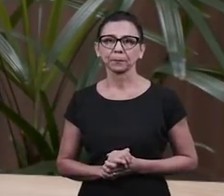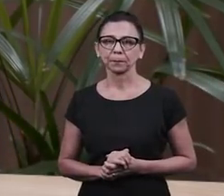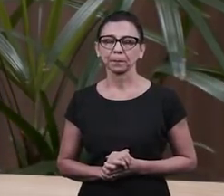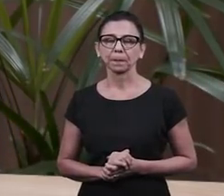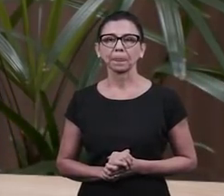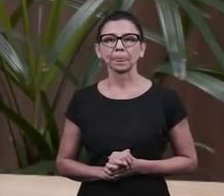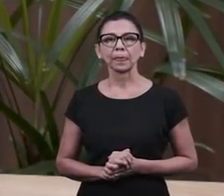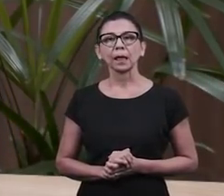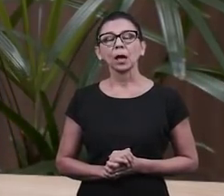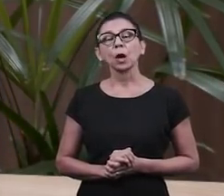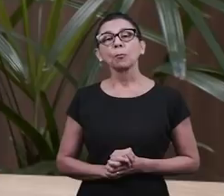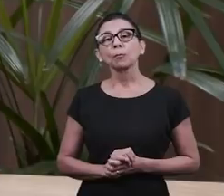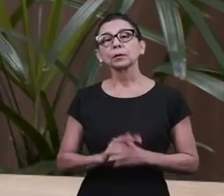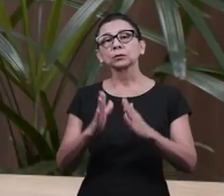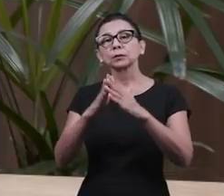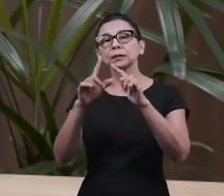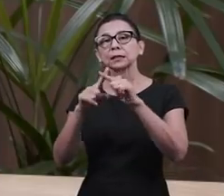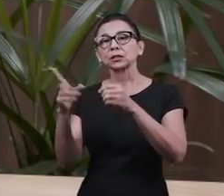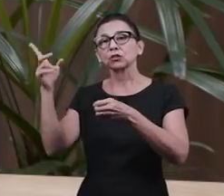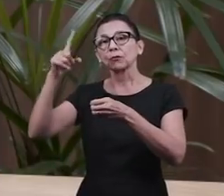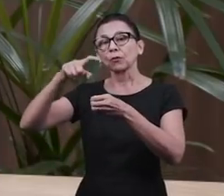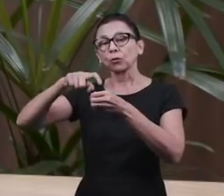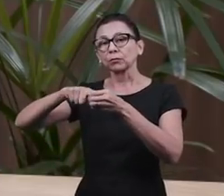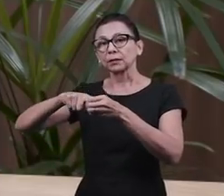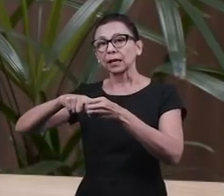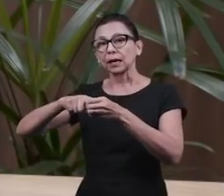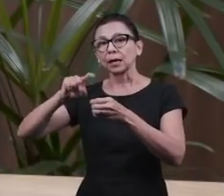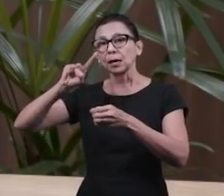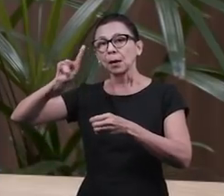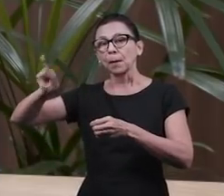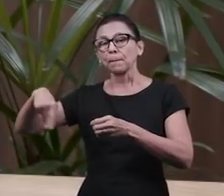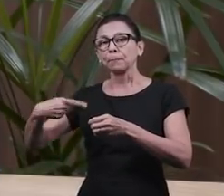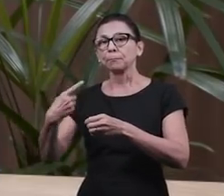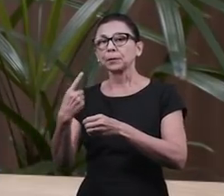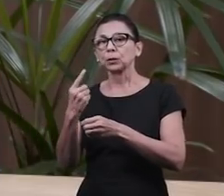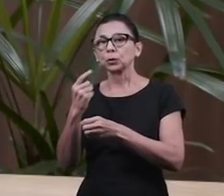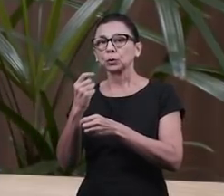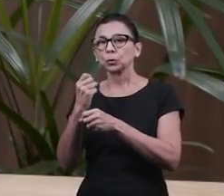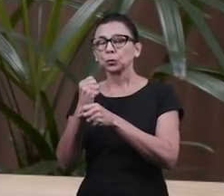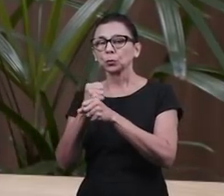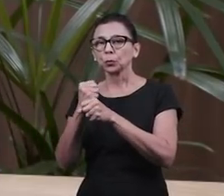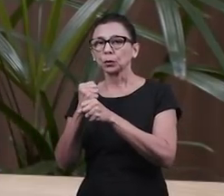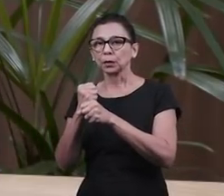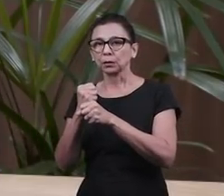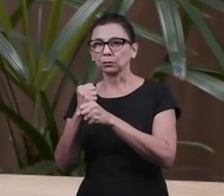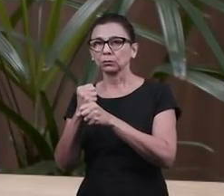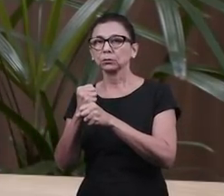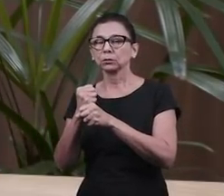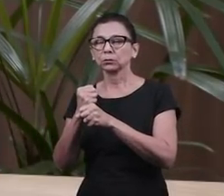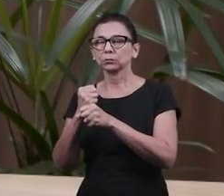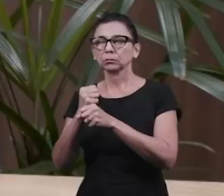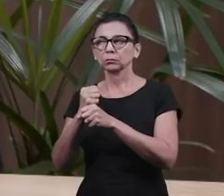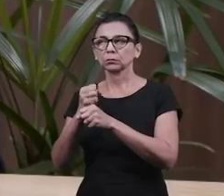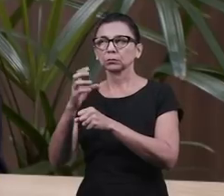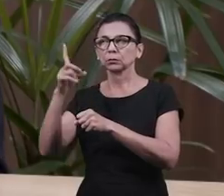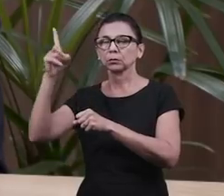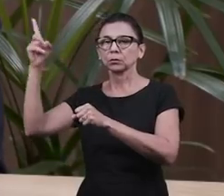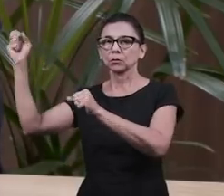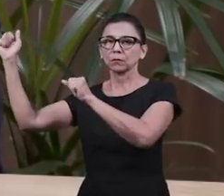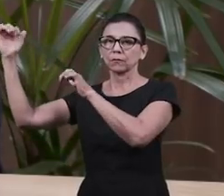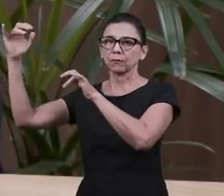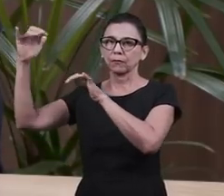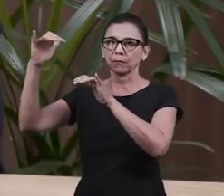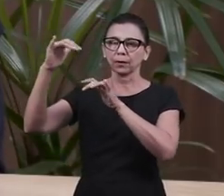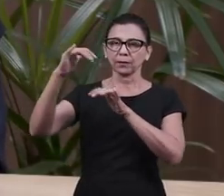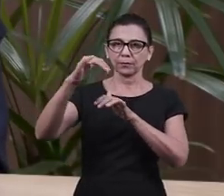milênio, aí Jesus vai aniquilar o Ministério da Iniquidade na terra. Certo. E vai estabelecer o reino dele. Era esse esclarecimento